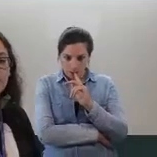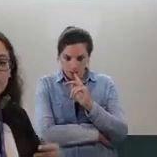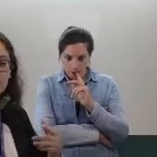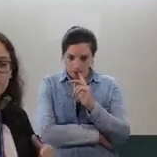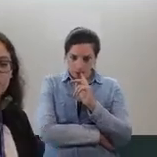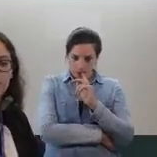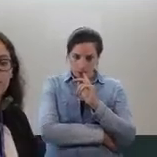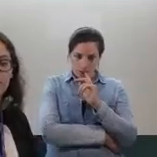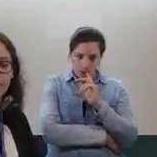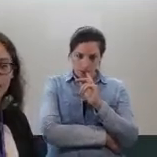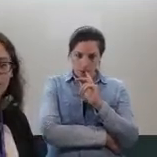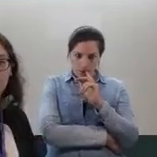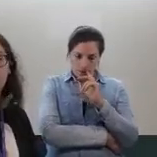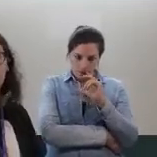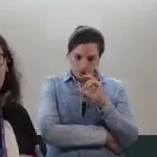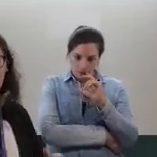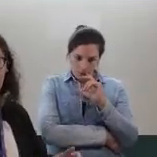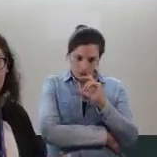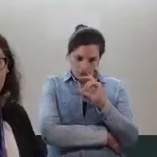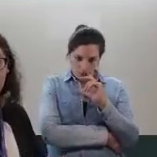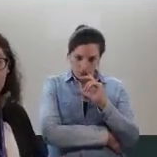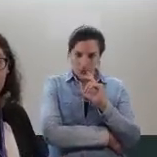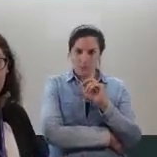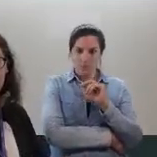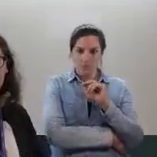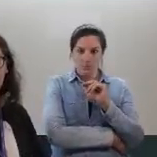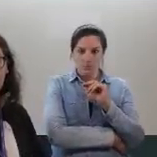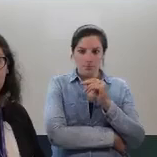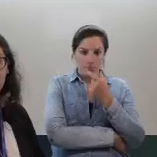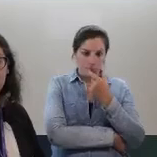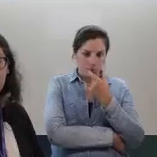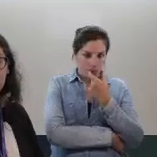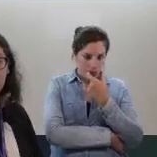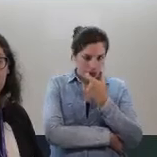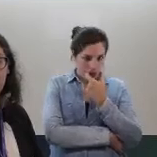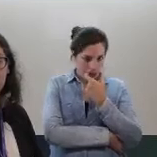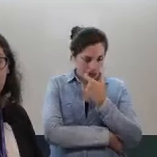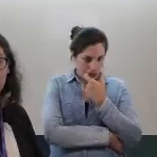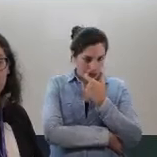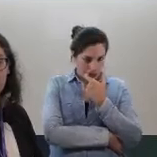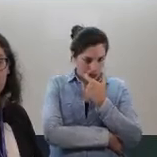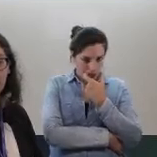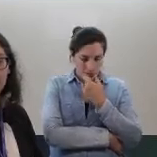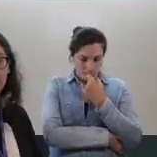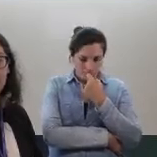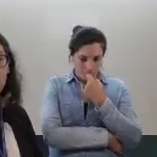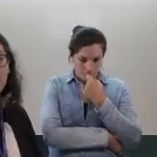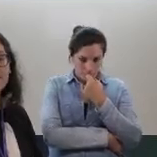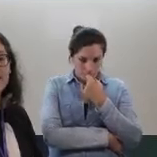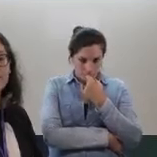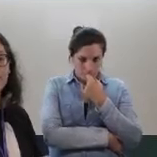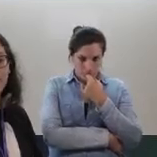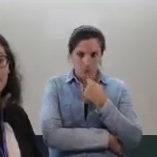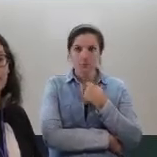aí você tem que acrescentar o disponível em. Vai abrir ali. Vai fechar aqui ao final, vai colocar o link, né?